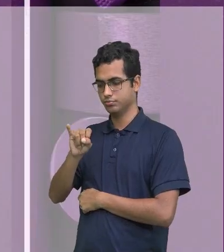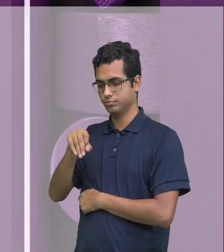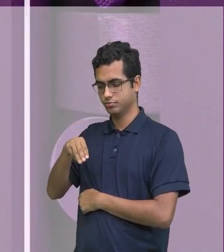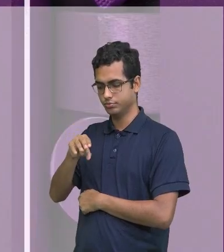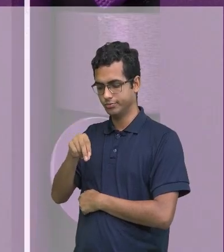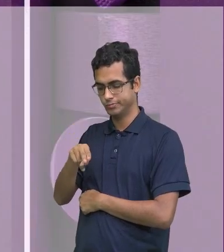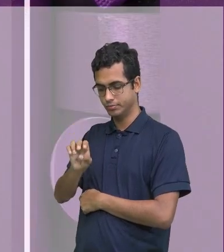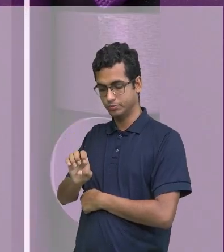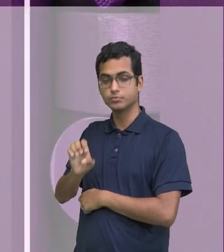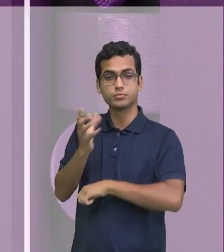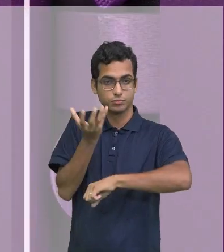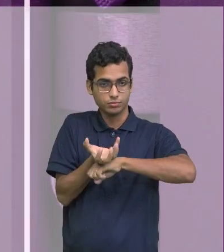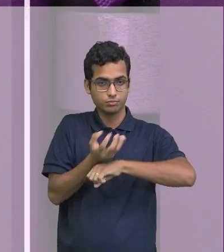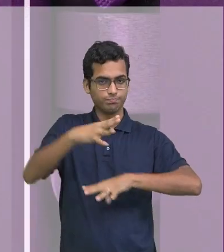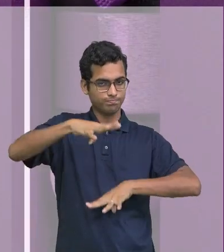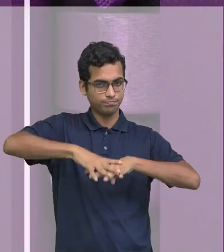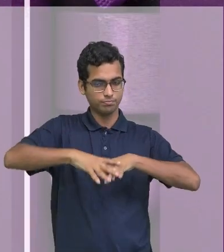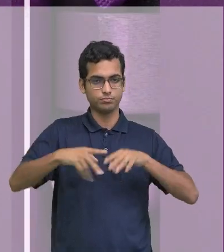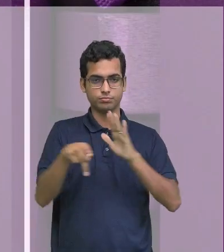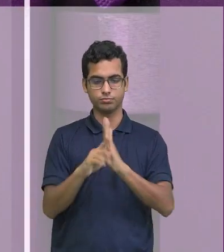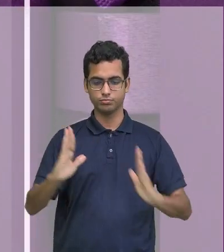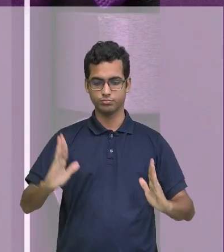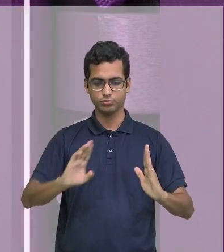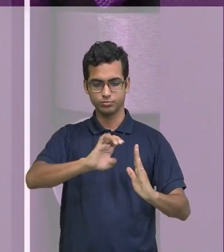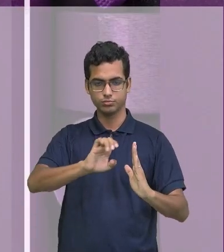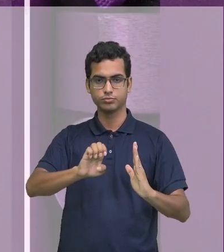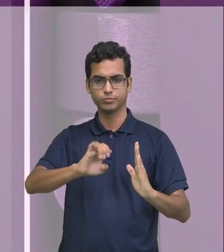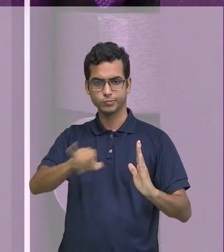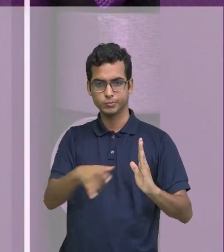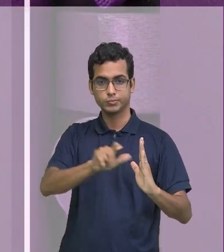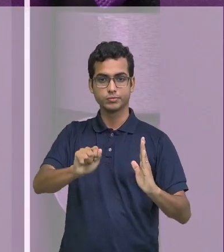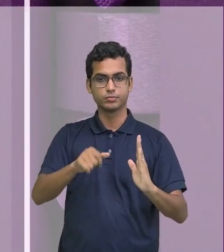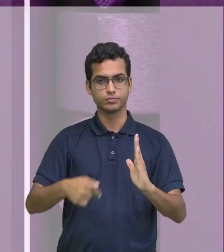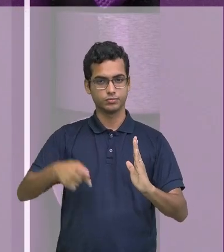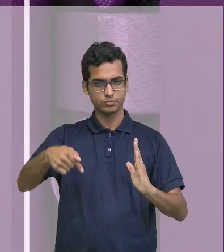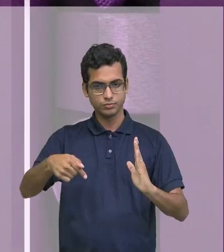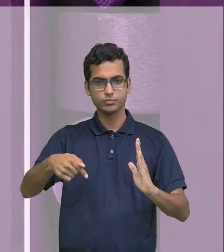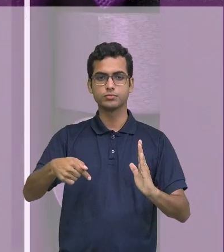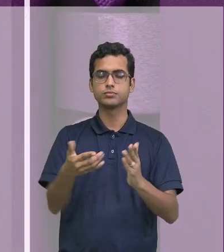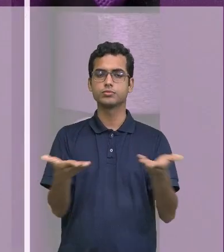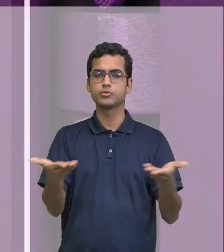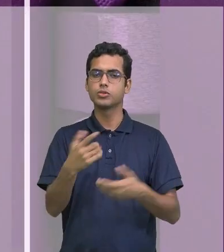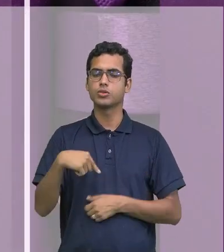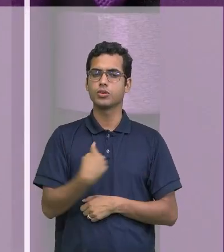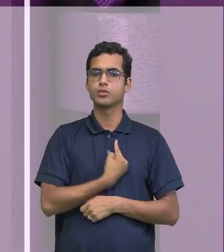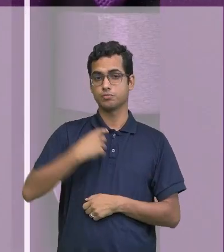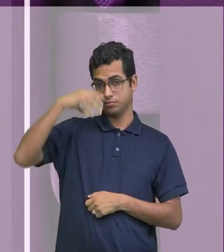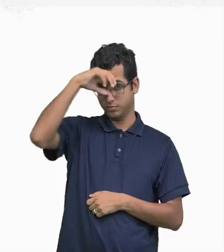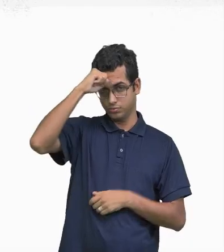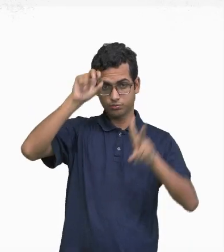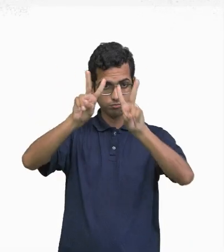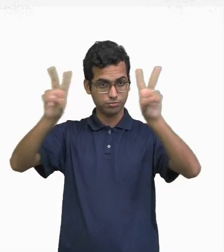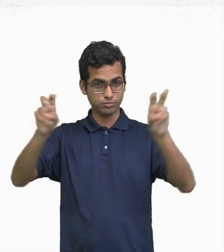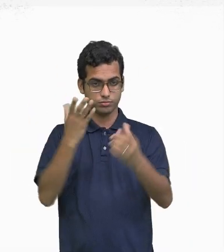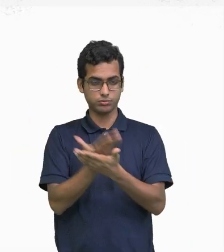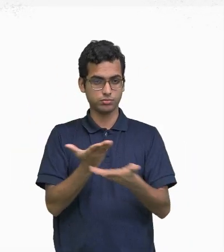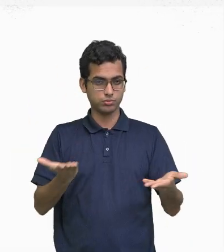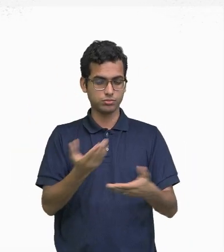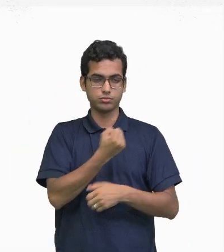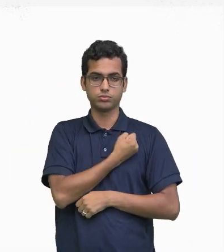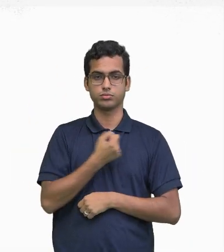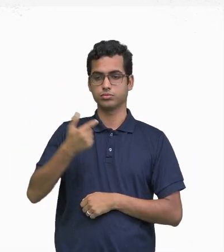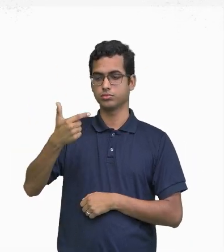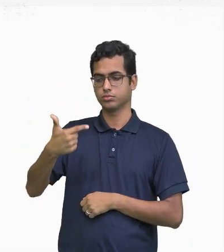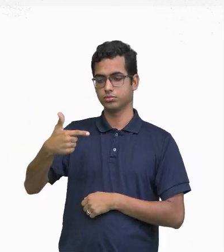de matemática, EJA, 7ª etapa, e nesse momento eu convido você a vir conhecer o que iremos estudar na nossa aula. A nossa aula de